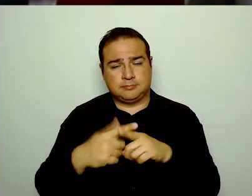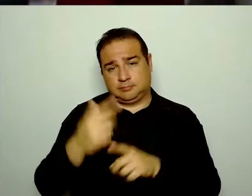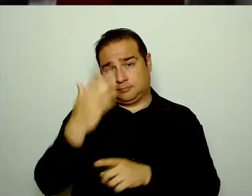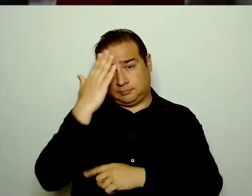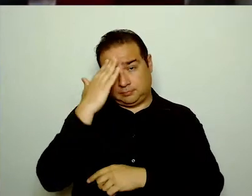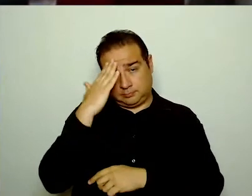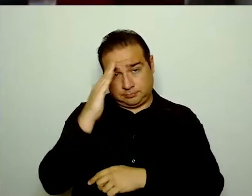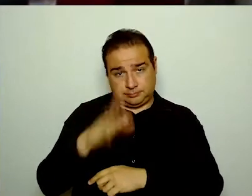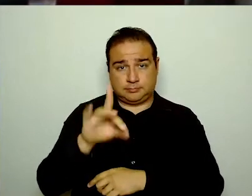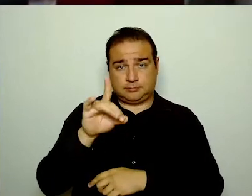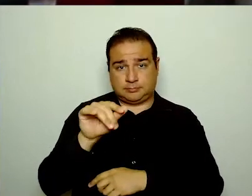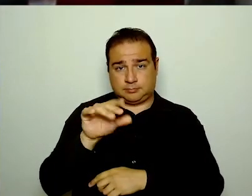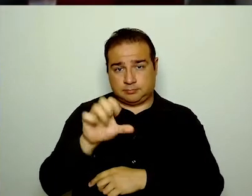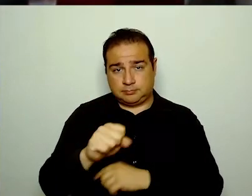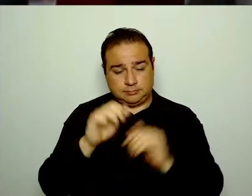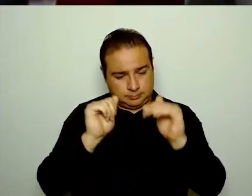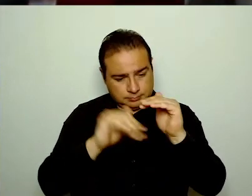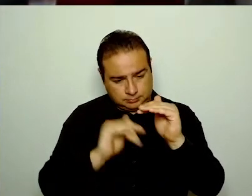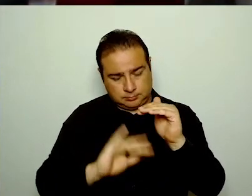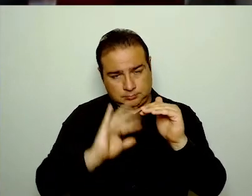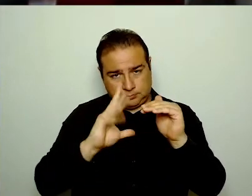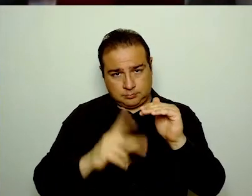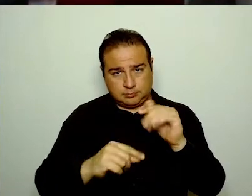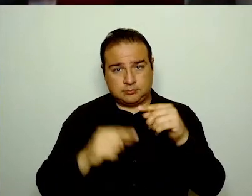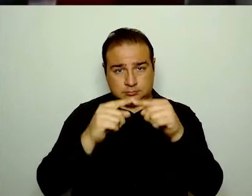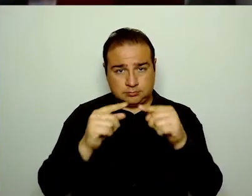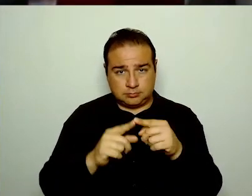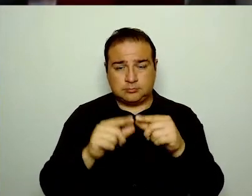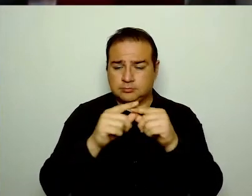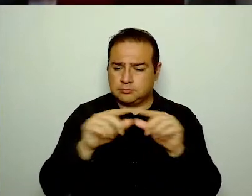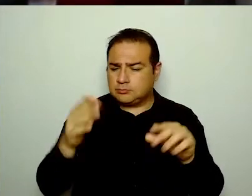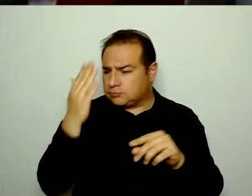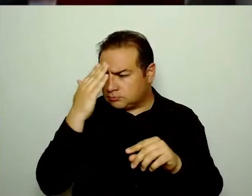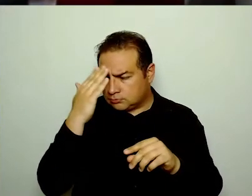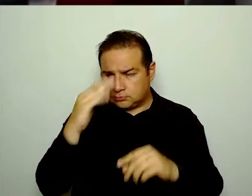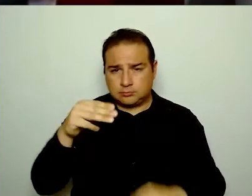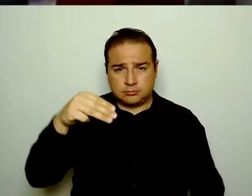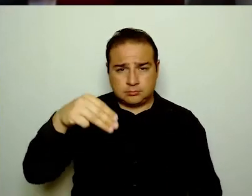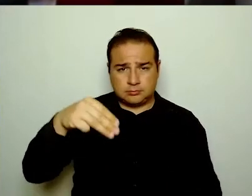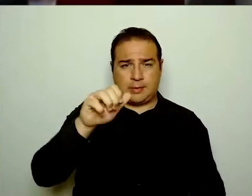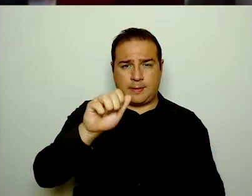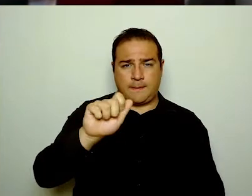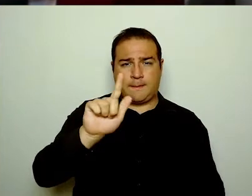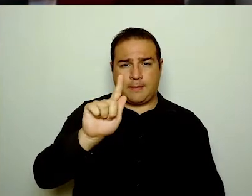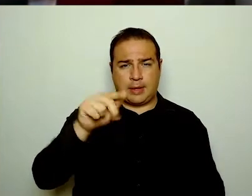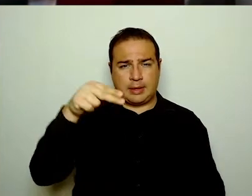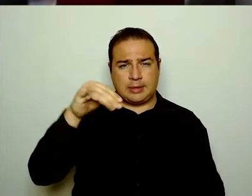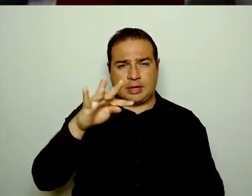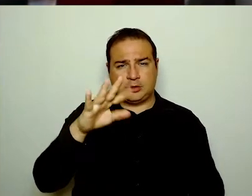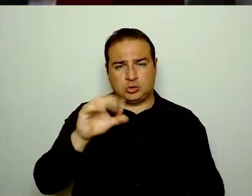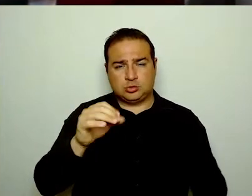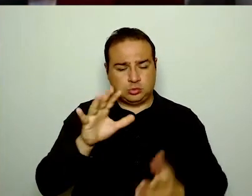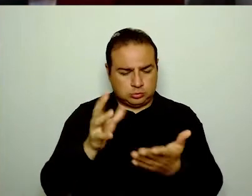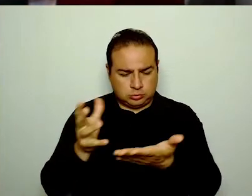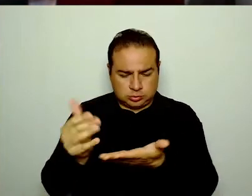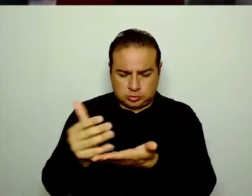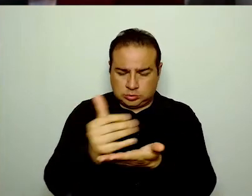De posse dos dados e o armazenamento desses dados em meio magnético, era possível os